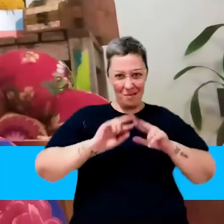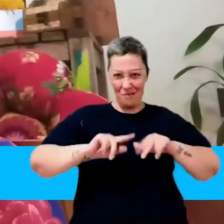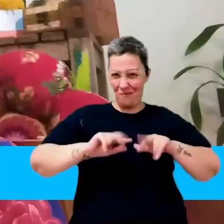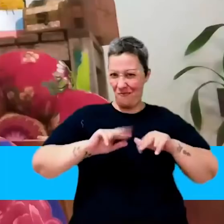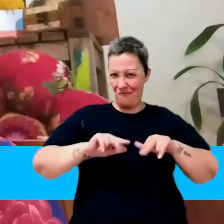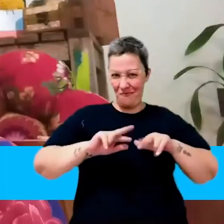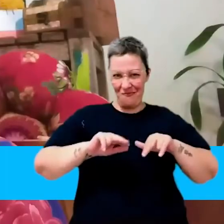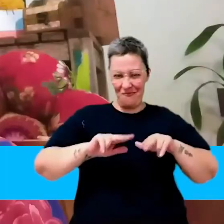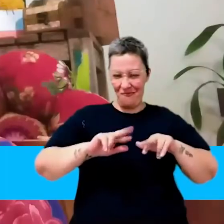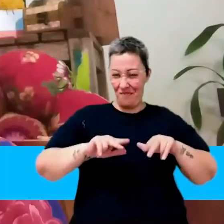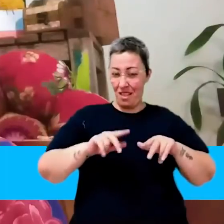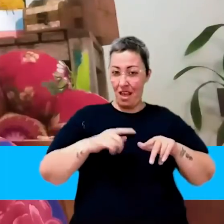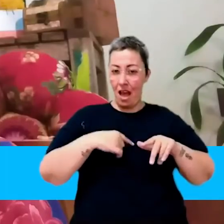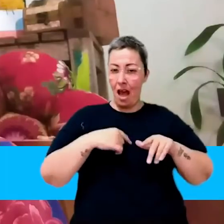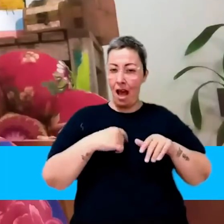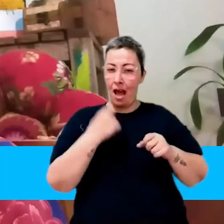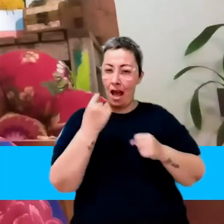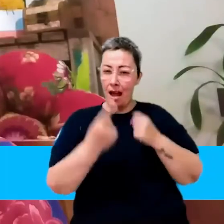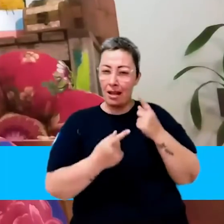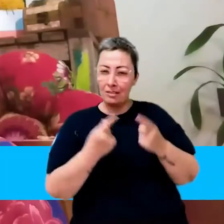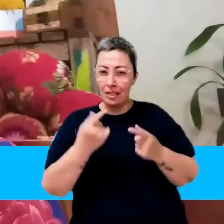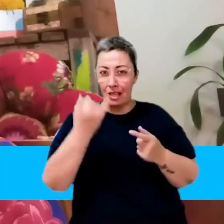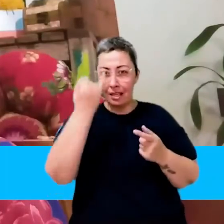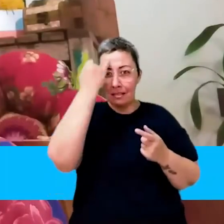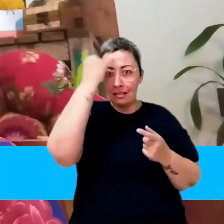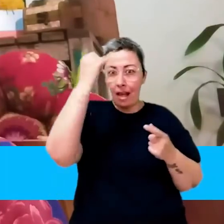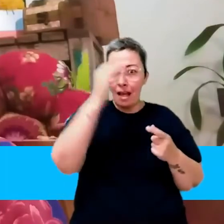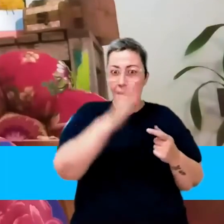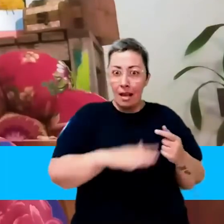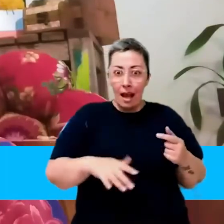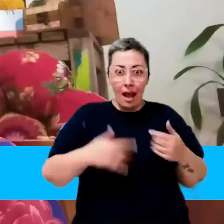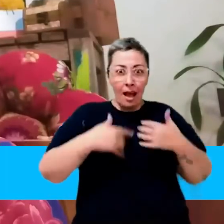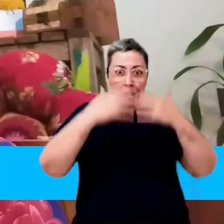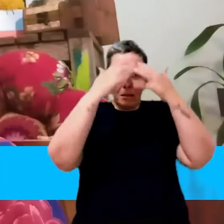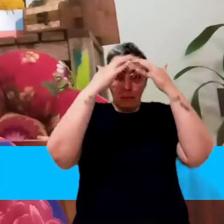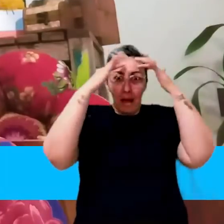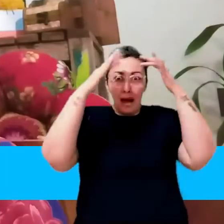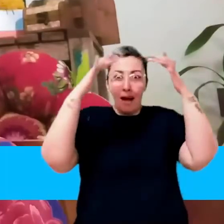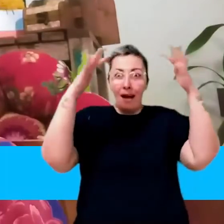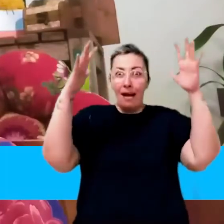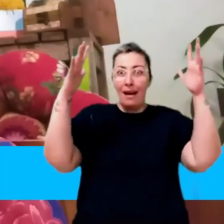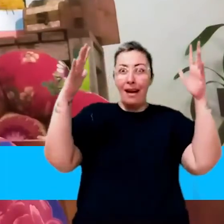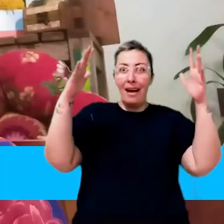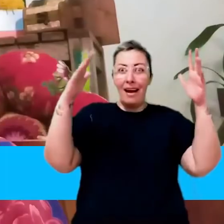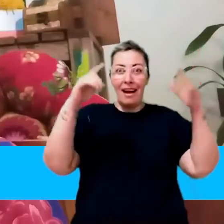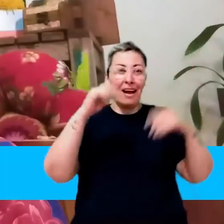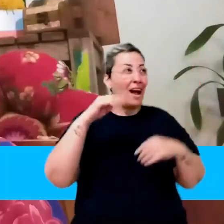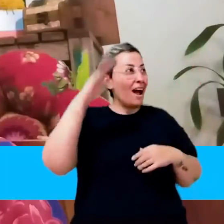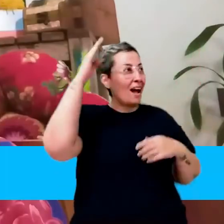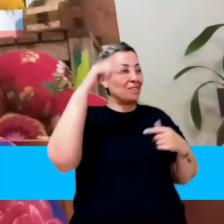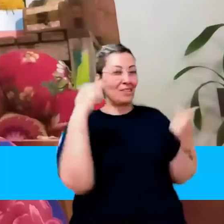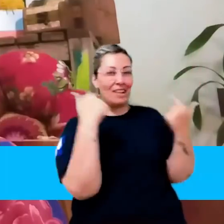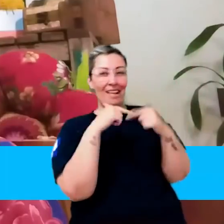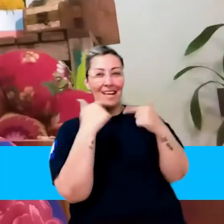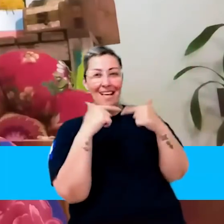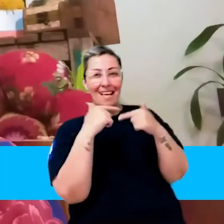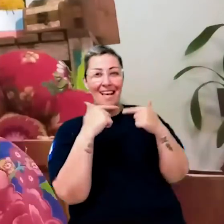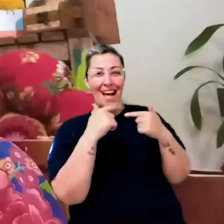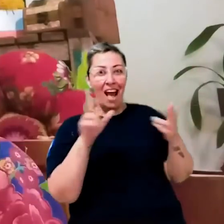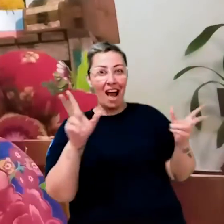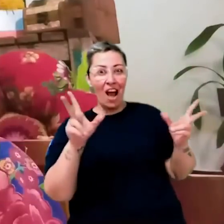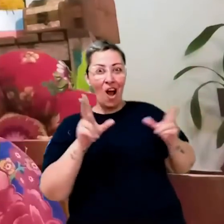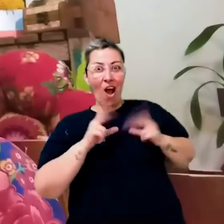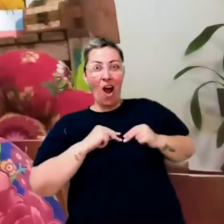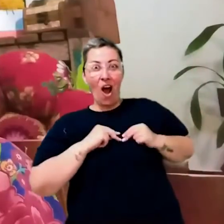pequenas. Às vezes as ideias das crianças são muito grandes, divertem os adultos que escancaram a boca e